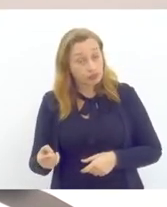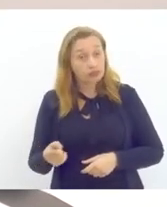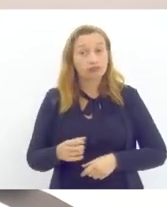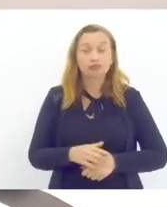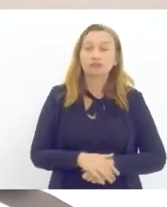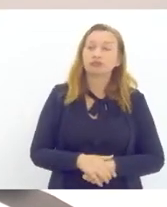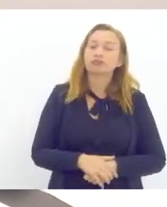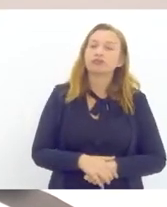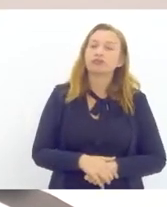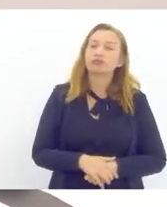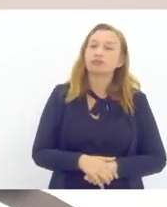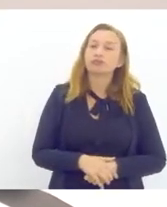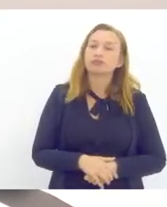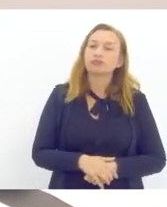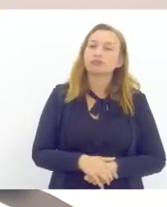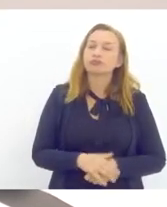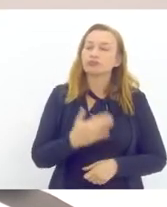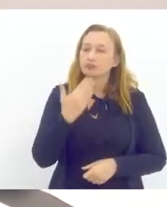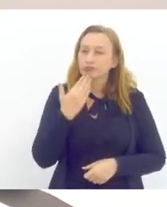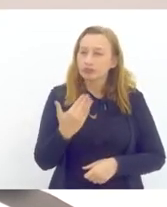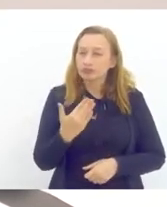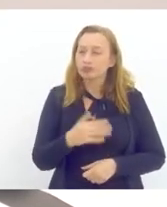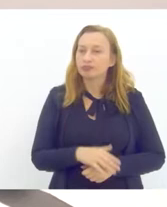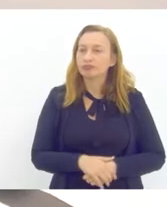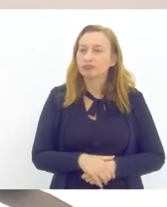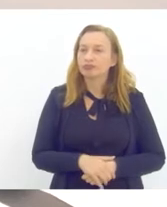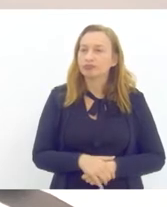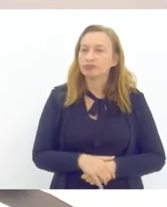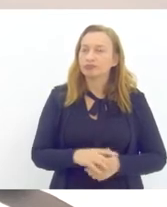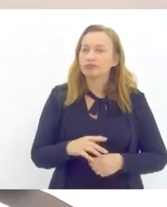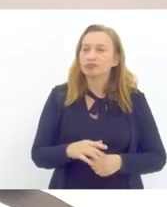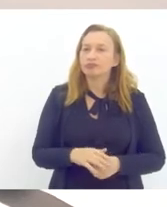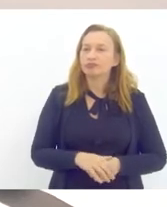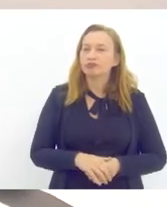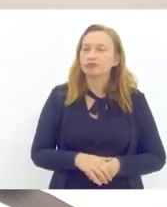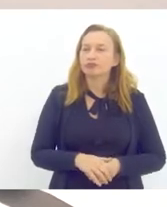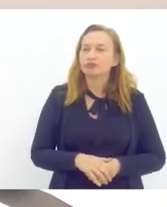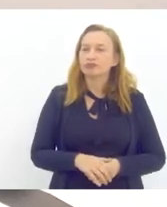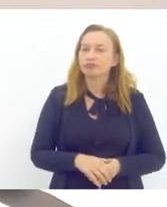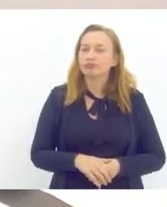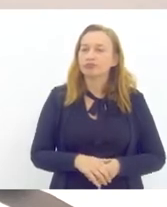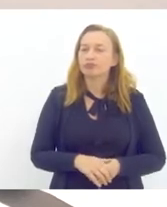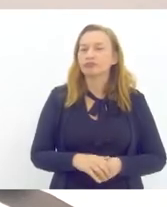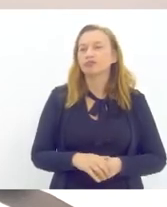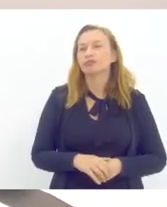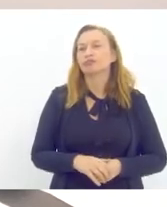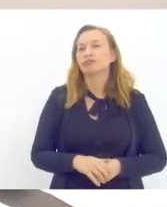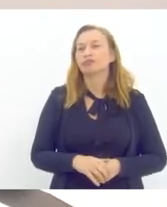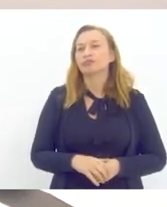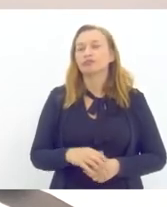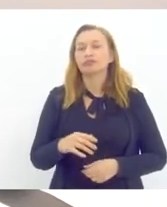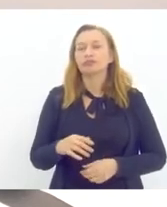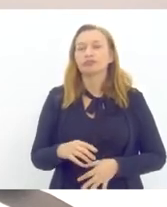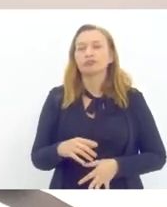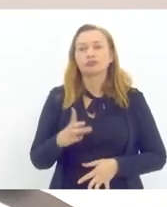No mais, recomenda-se que a proposição legislativa